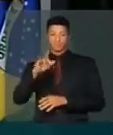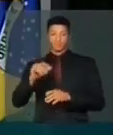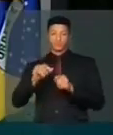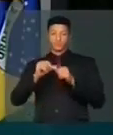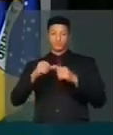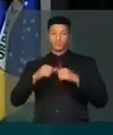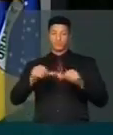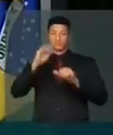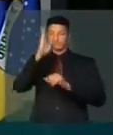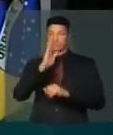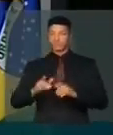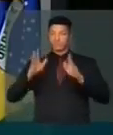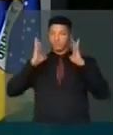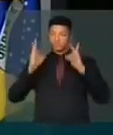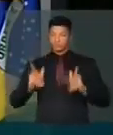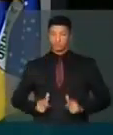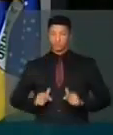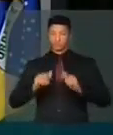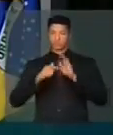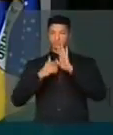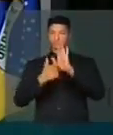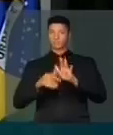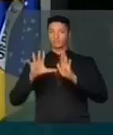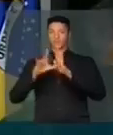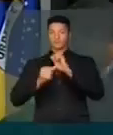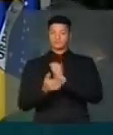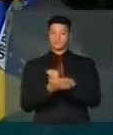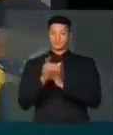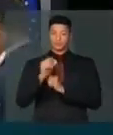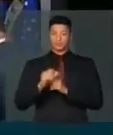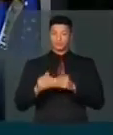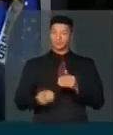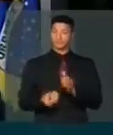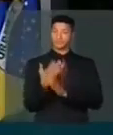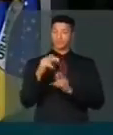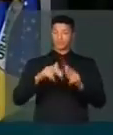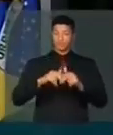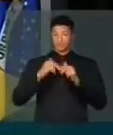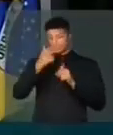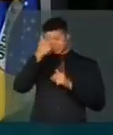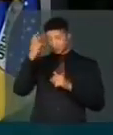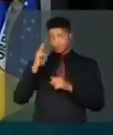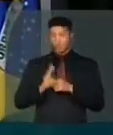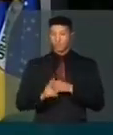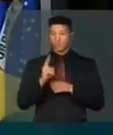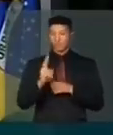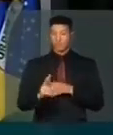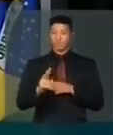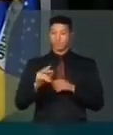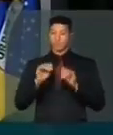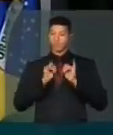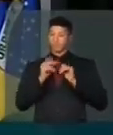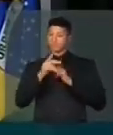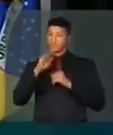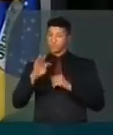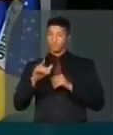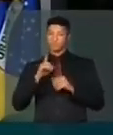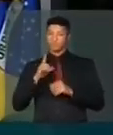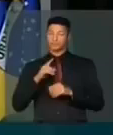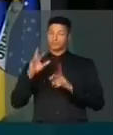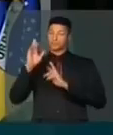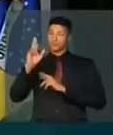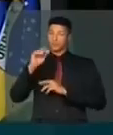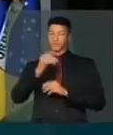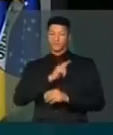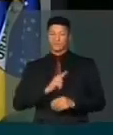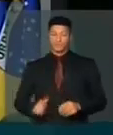passar o Brasil a limpo e mostrar essa corrupção que foi produzida por aqueles que sempre lideraram o PT, sempre lideraram esse